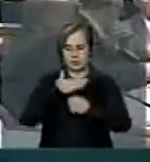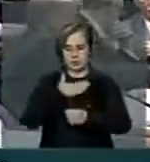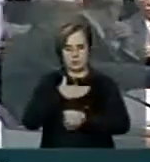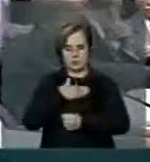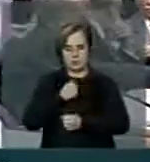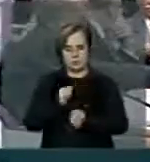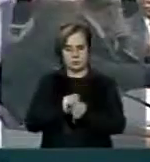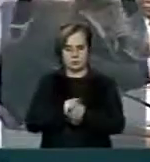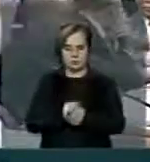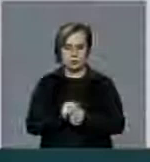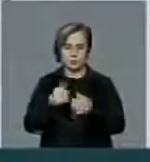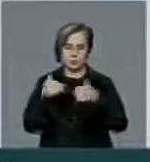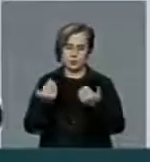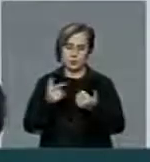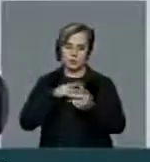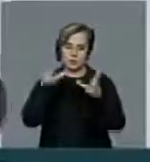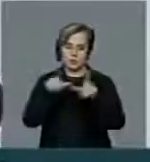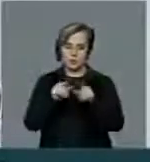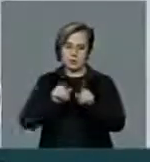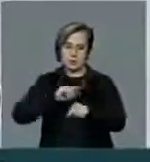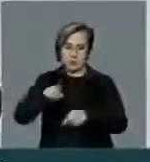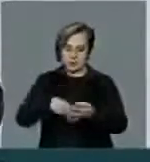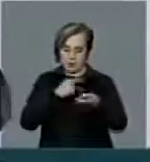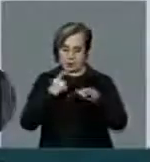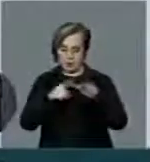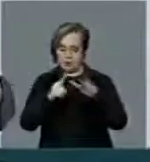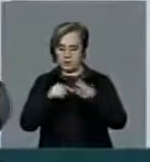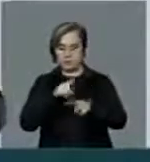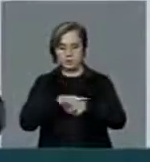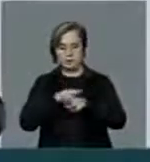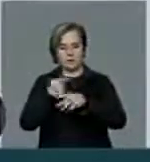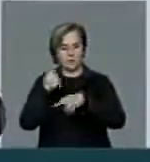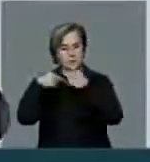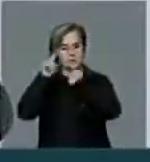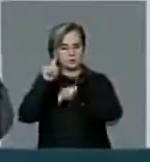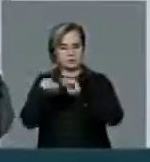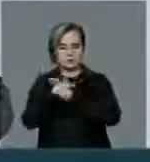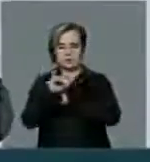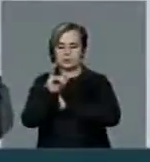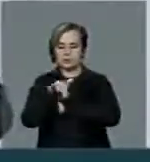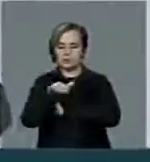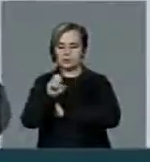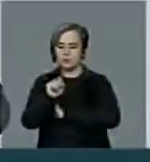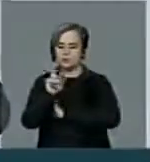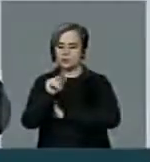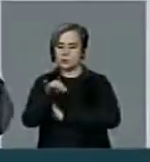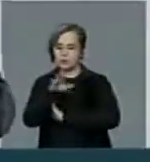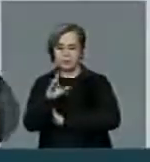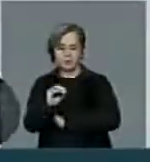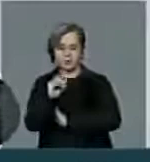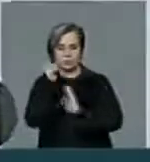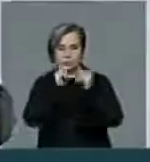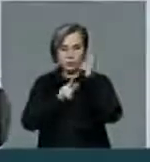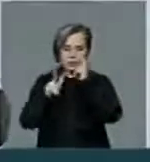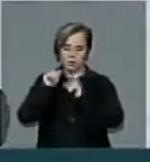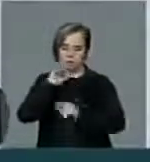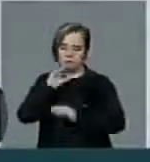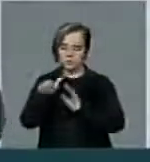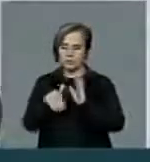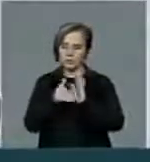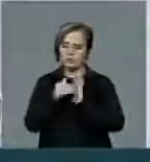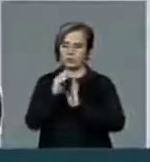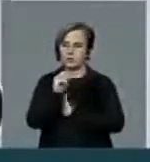Todas. Insumos. Aí vamos para a terceira etapa. Desenvolvimento dos insumos, para poder chegar ao CAR. O que é desenvolvimento